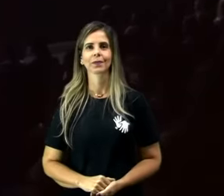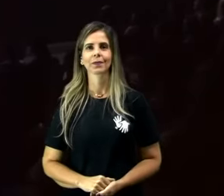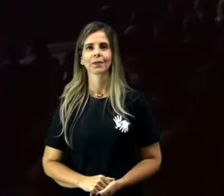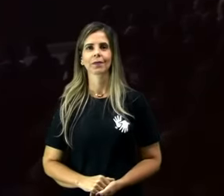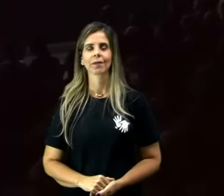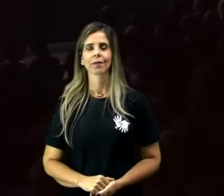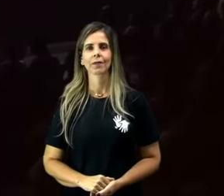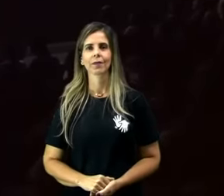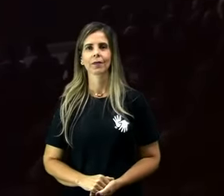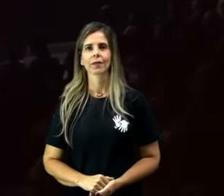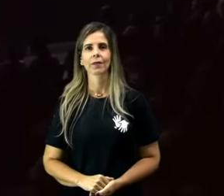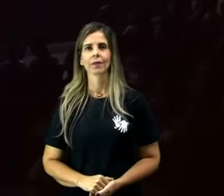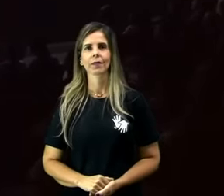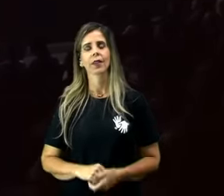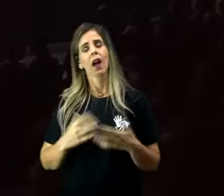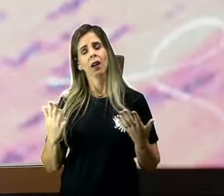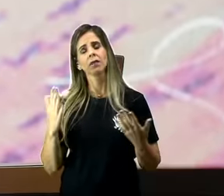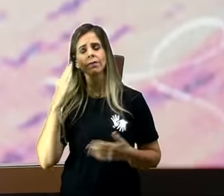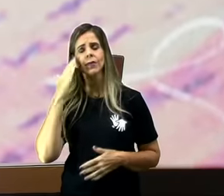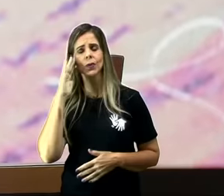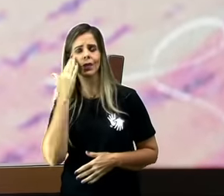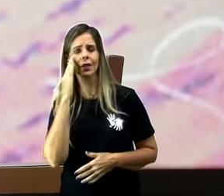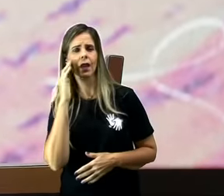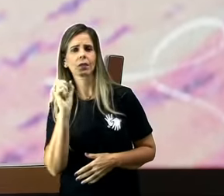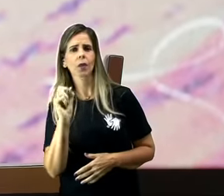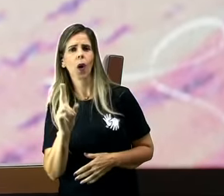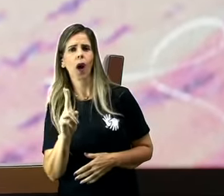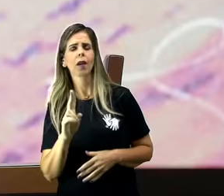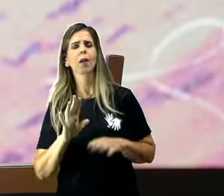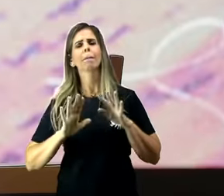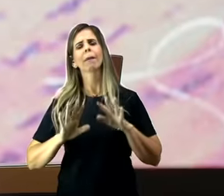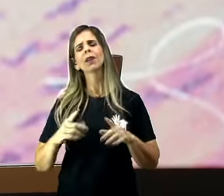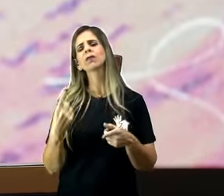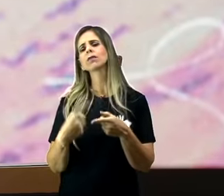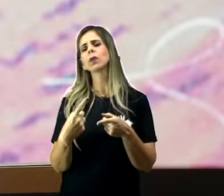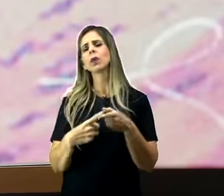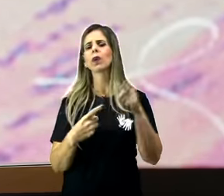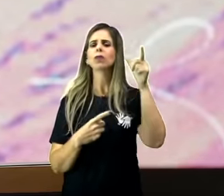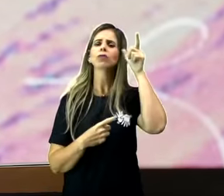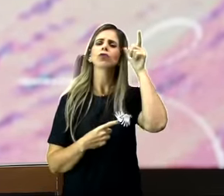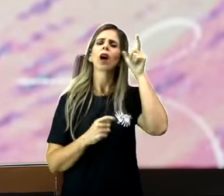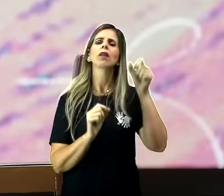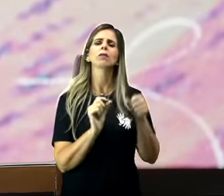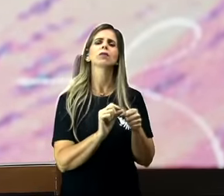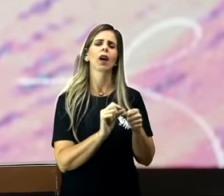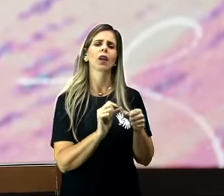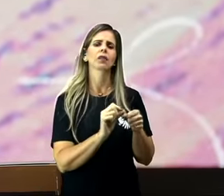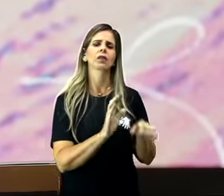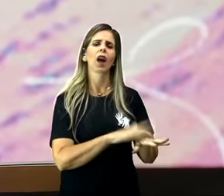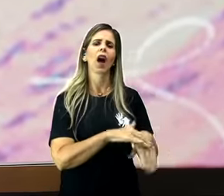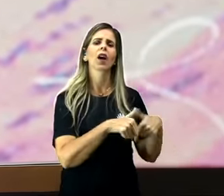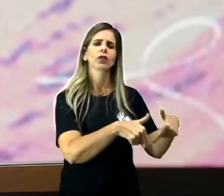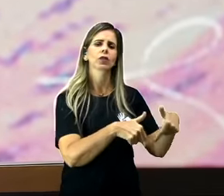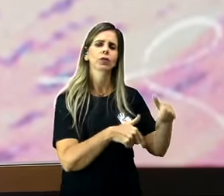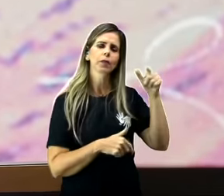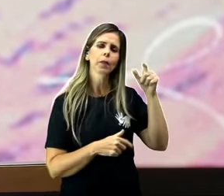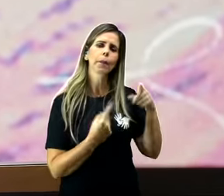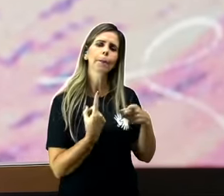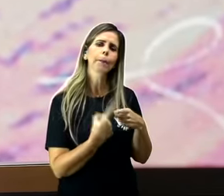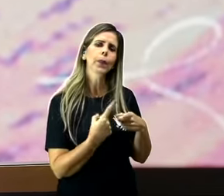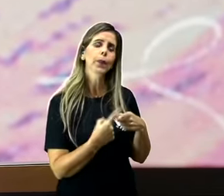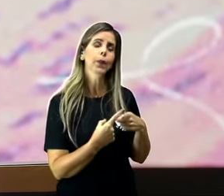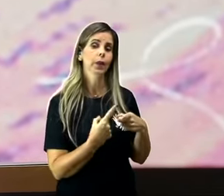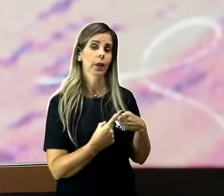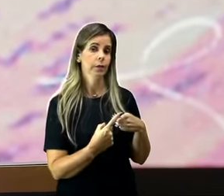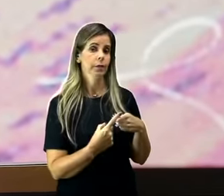Pastor, tudo bem, estou entendendo até aqui, mas por que o diabo faz isso? Por quê? Eu vou te explicar por que